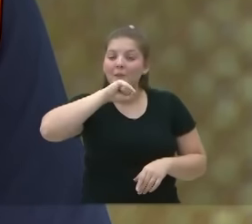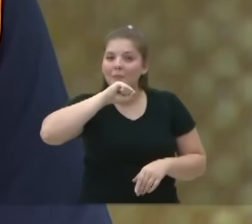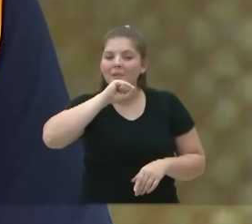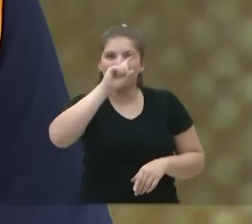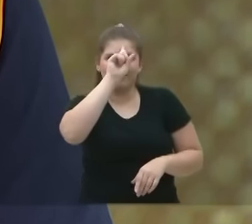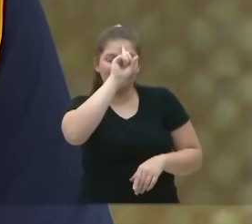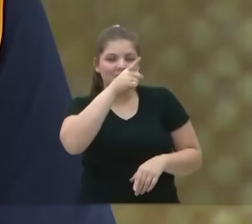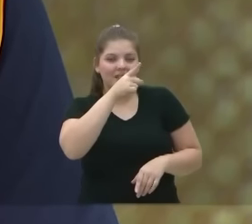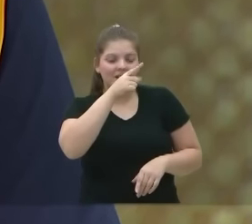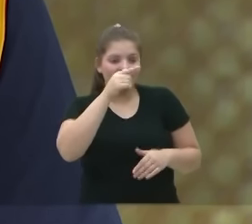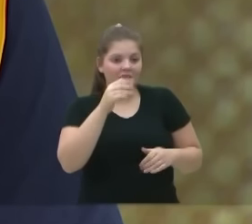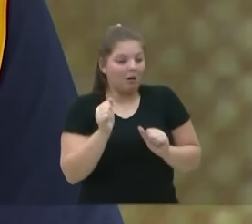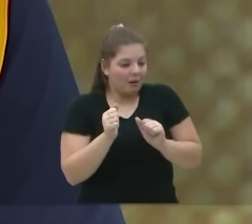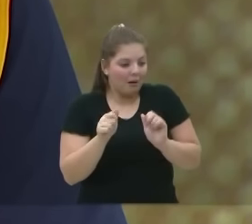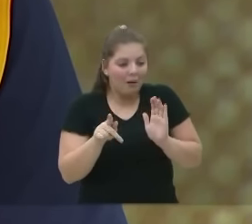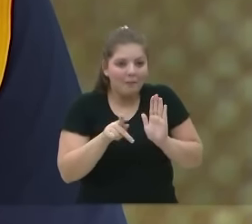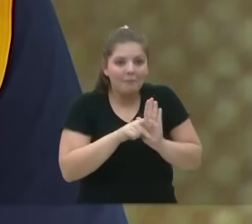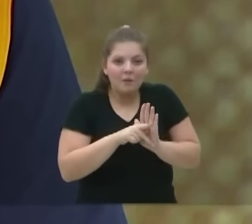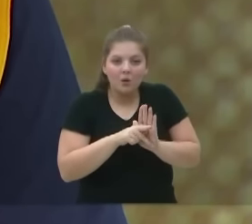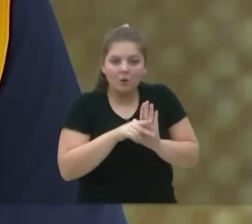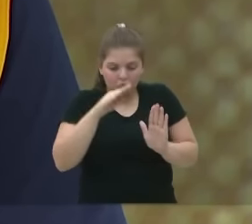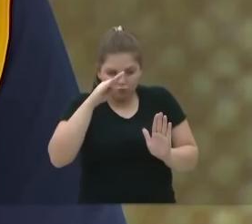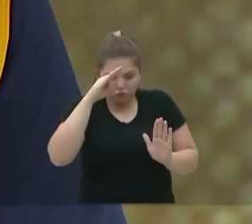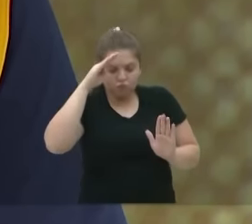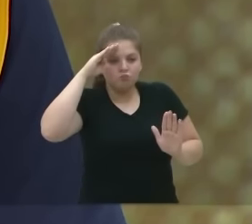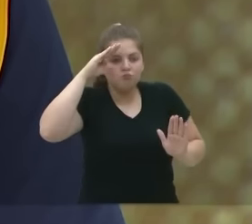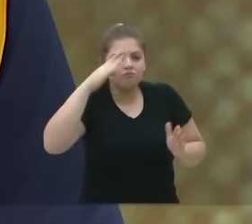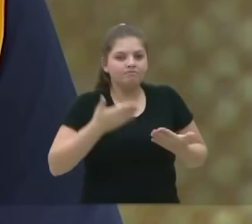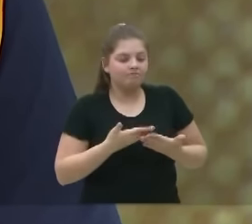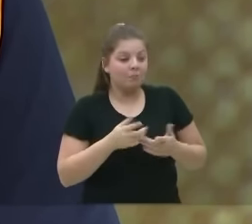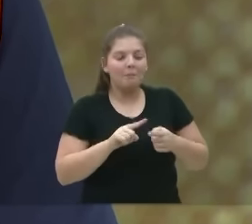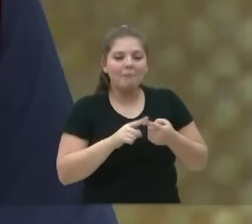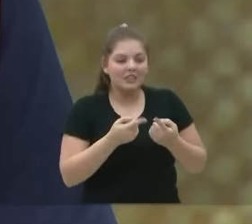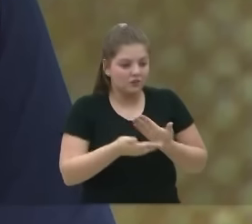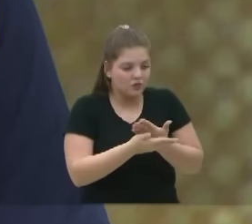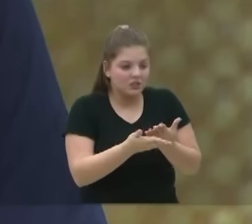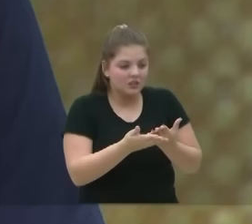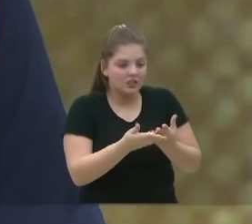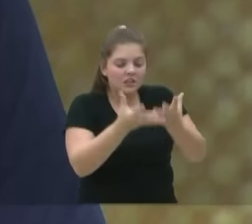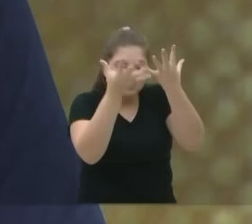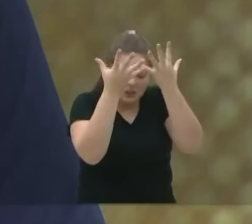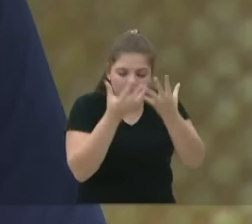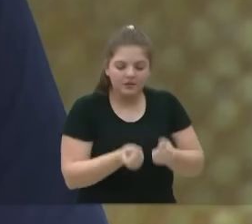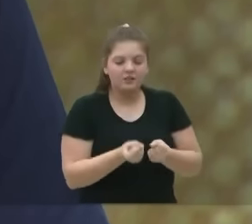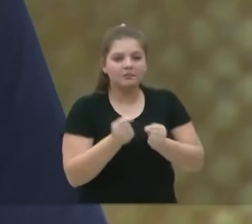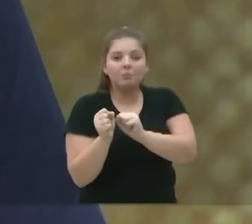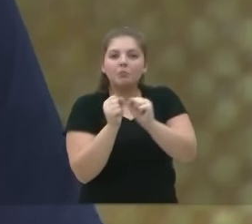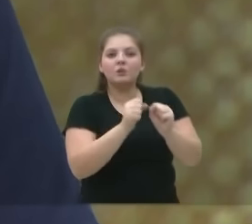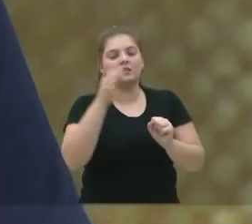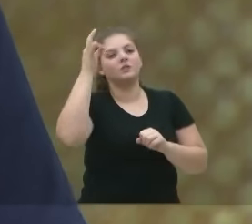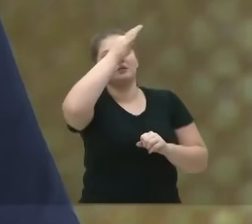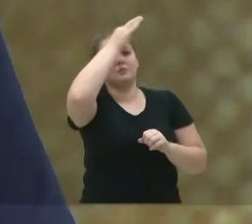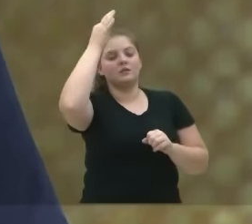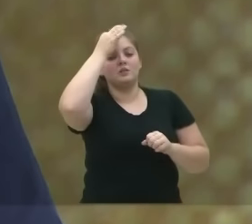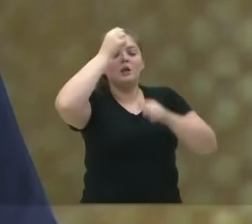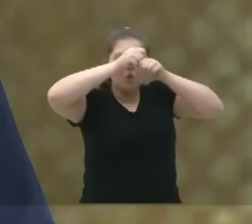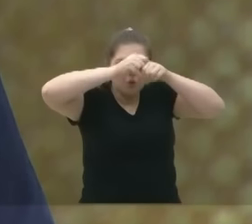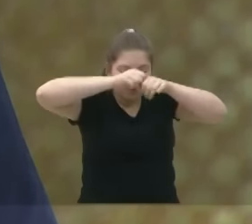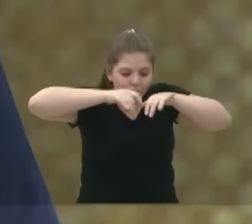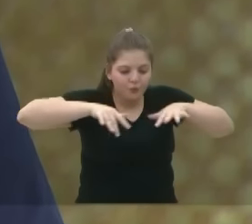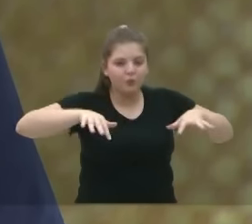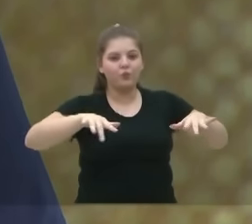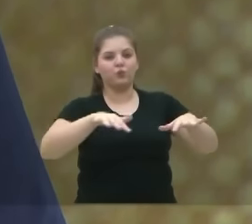sua própria autoridade, mas recebereis o poder do Espírito Santo, que descerá sobre